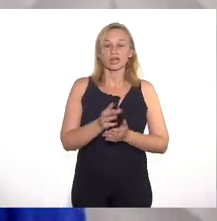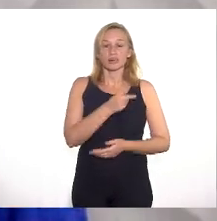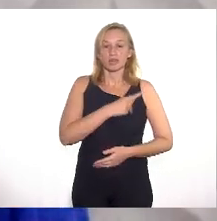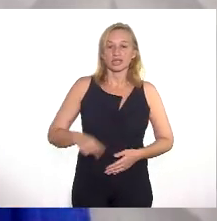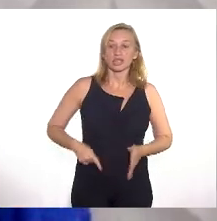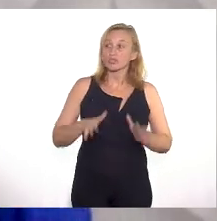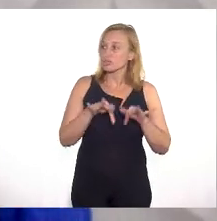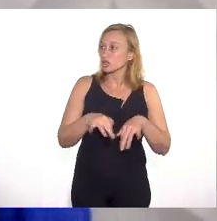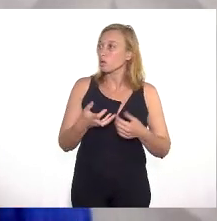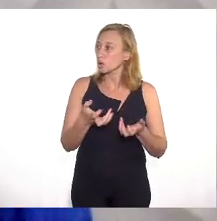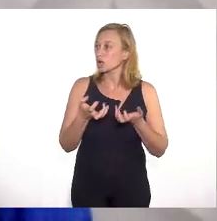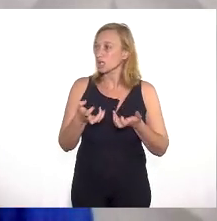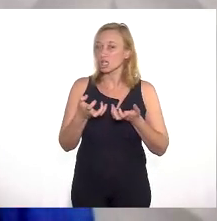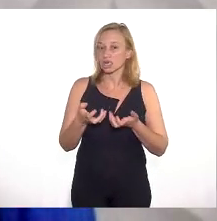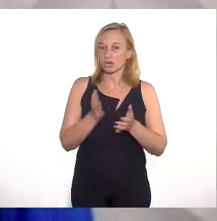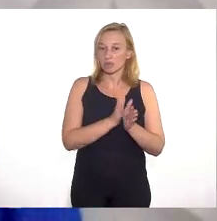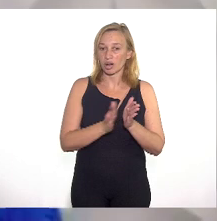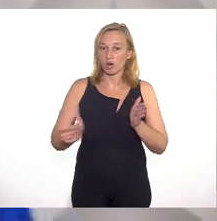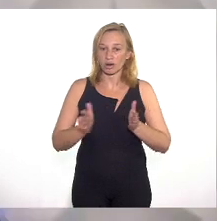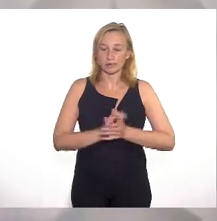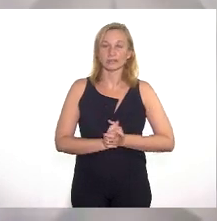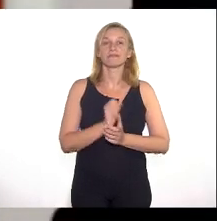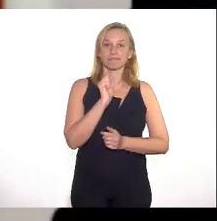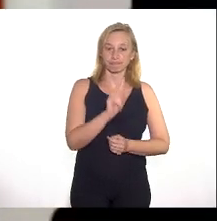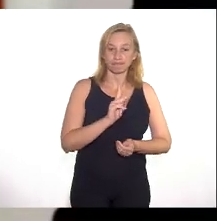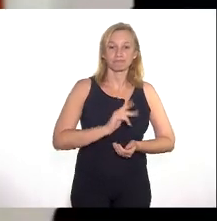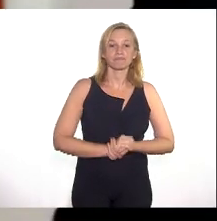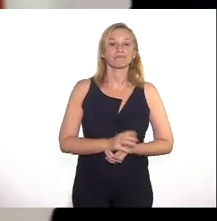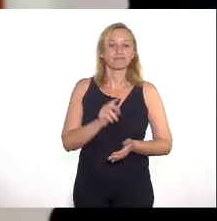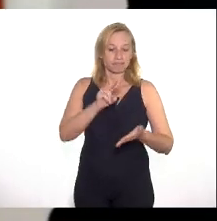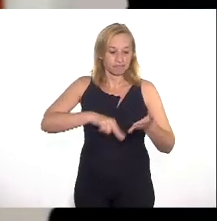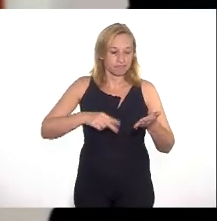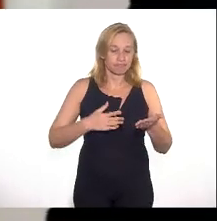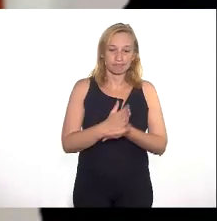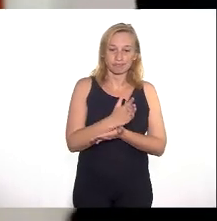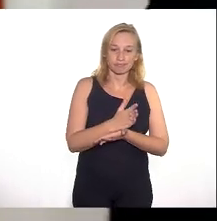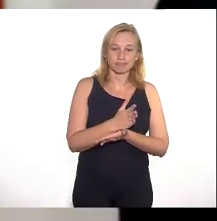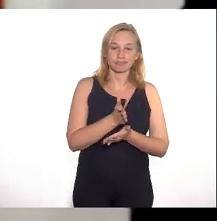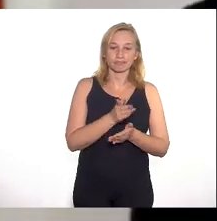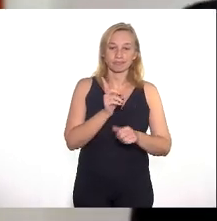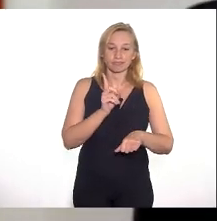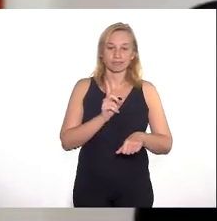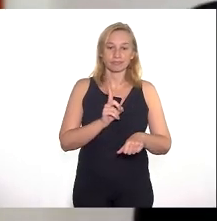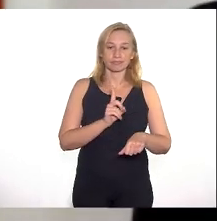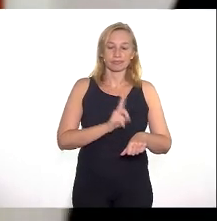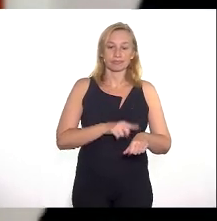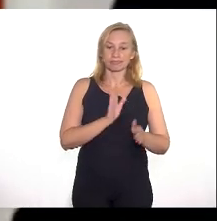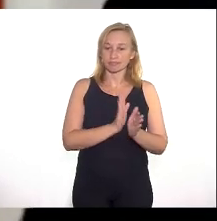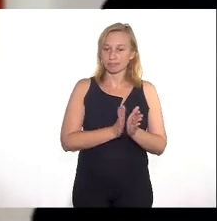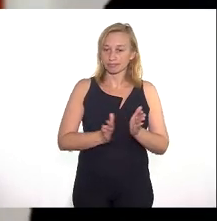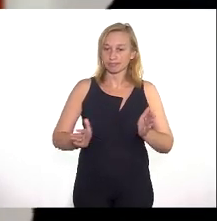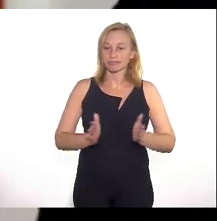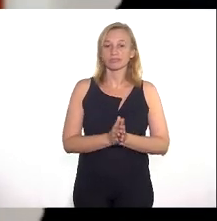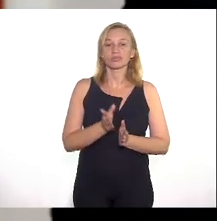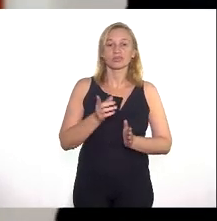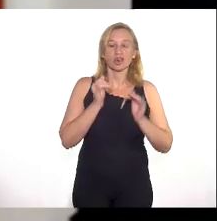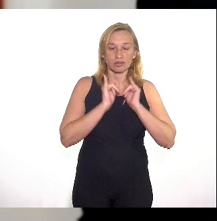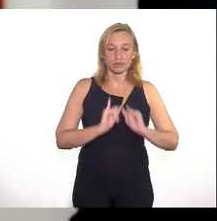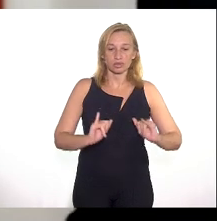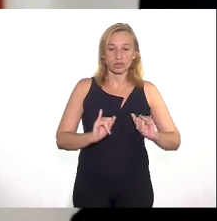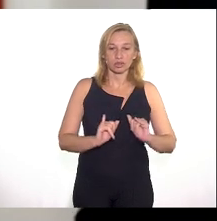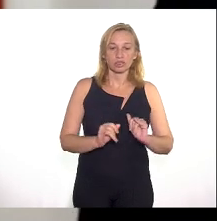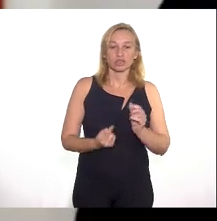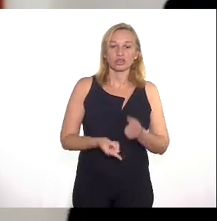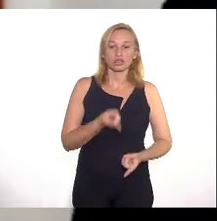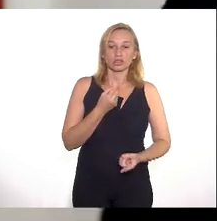Presidente, ao final, eu queria fazer pela ordem. Ok. Lida e aprovada a ata, passa-se a ordem do dia. Anuncio. Em